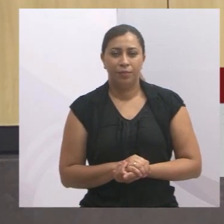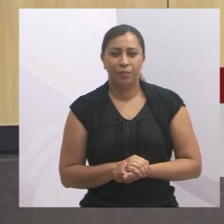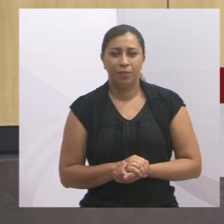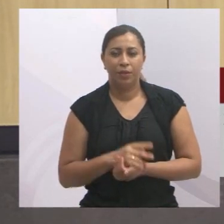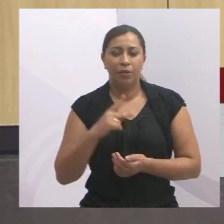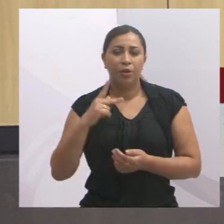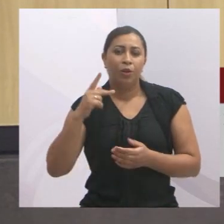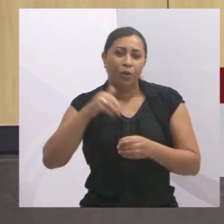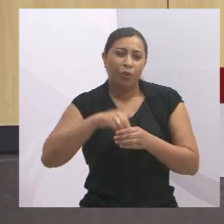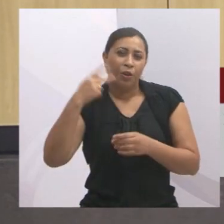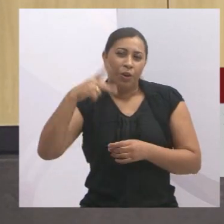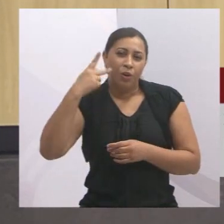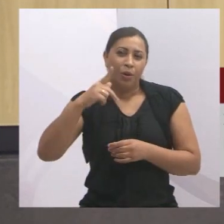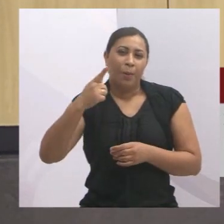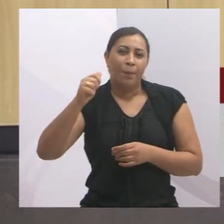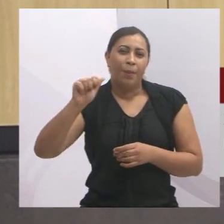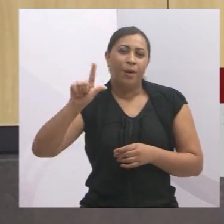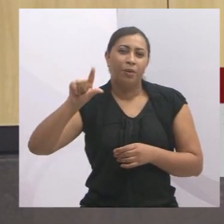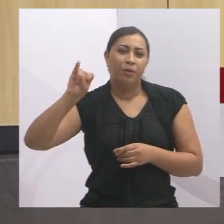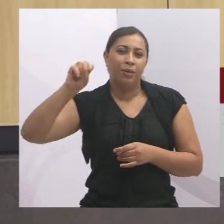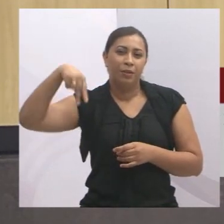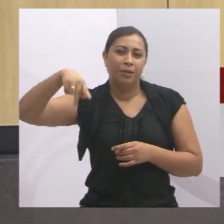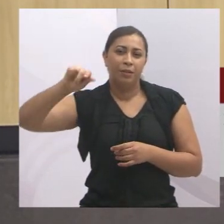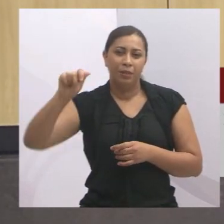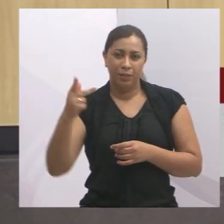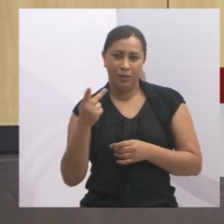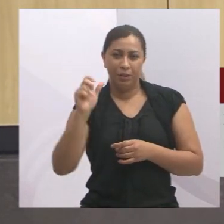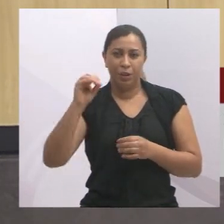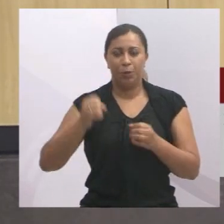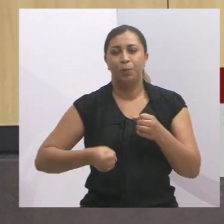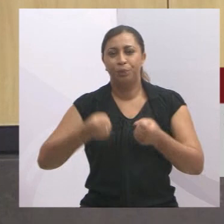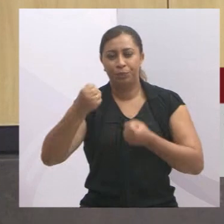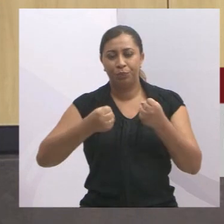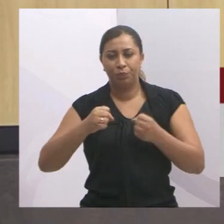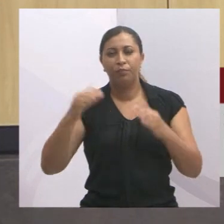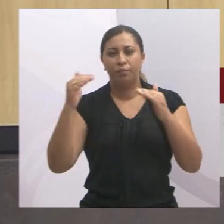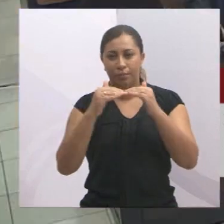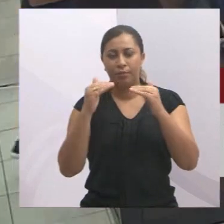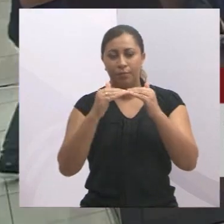Como vota o vereador Paulinho dos Condutores. Favorável.